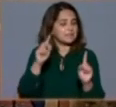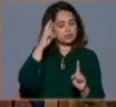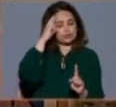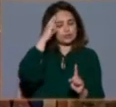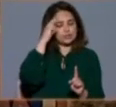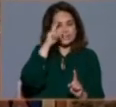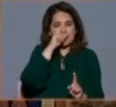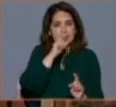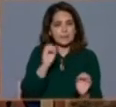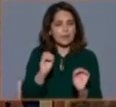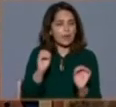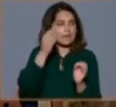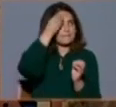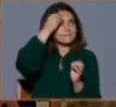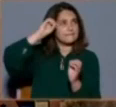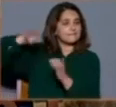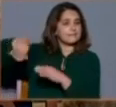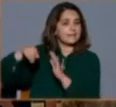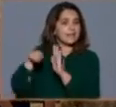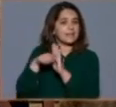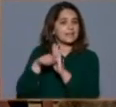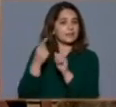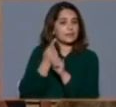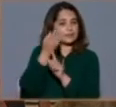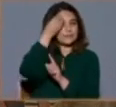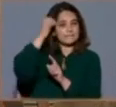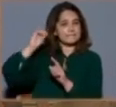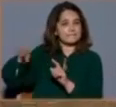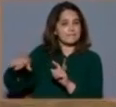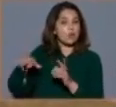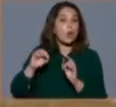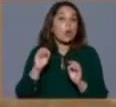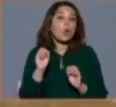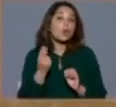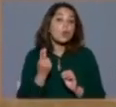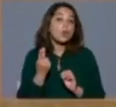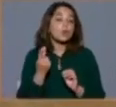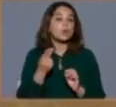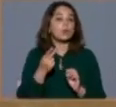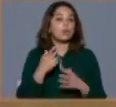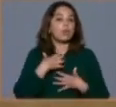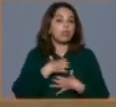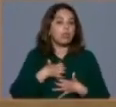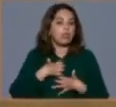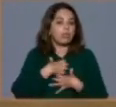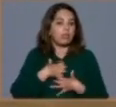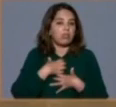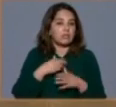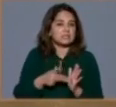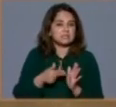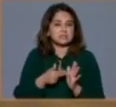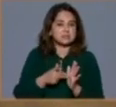nos lembrarmos disso como coisa negativa. Ou podemos viver acabrunhados pela inevitabilidade